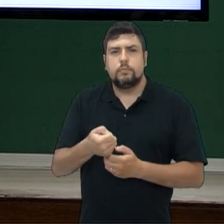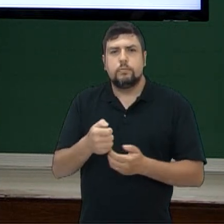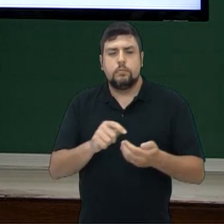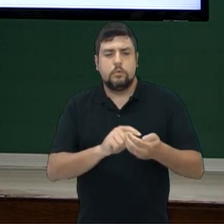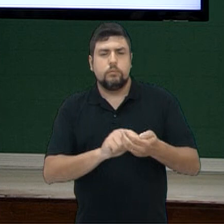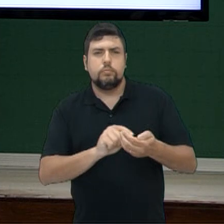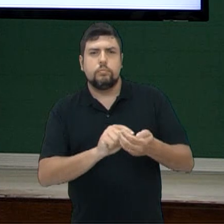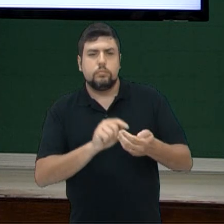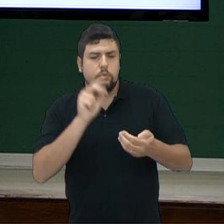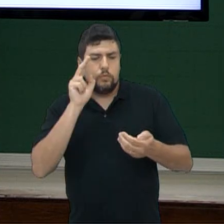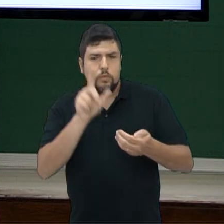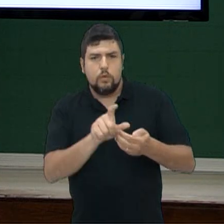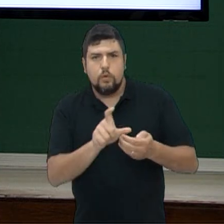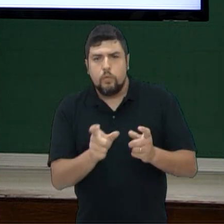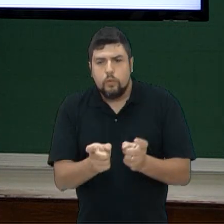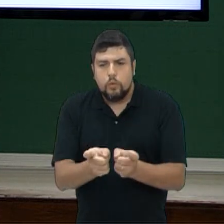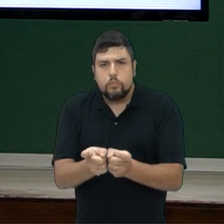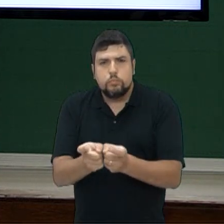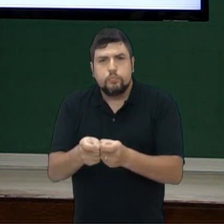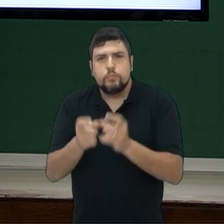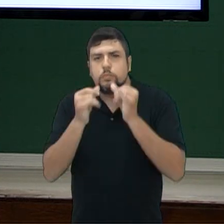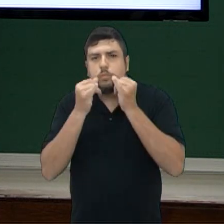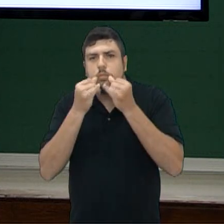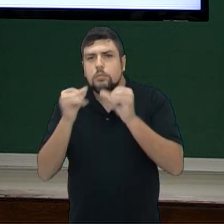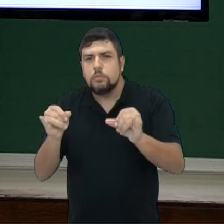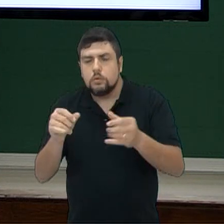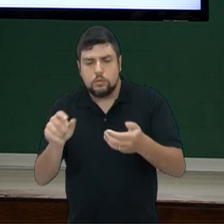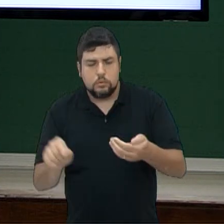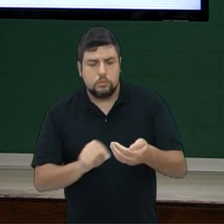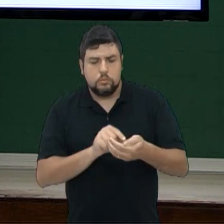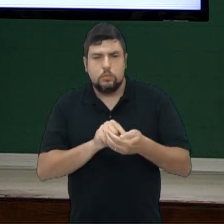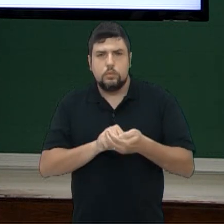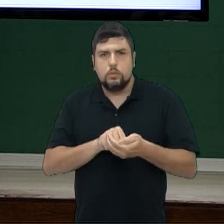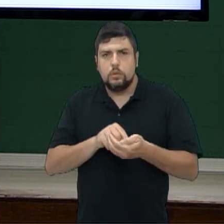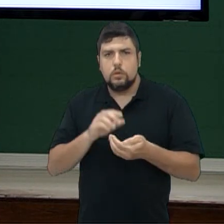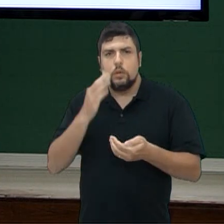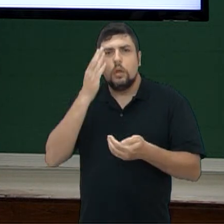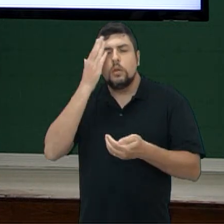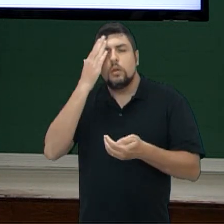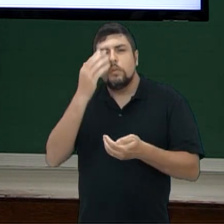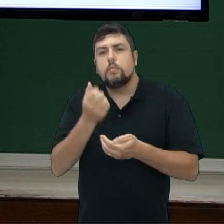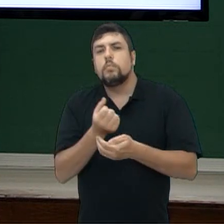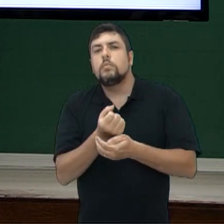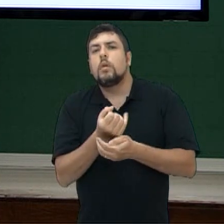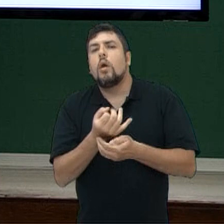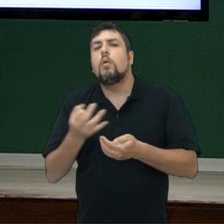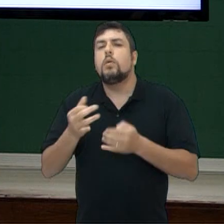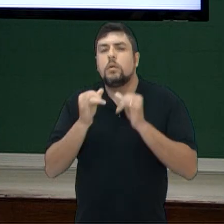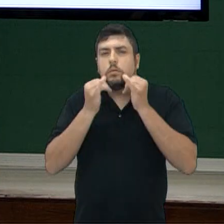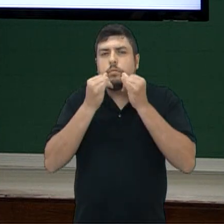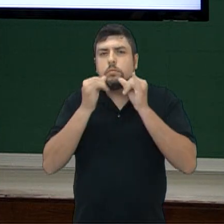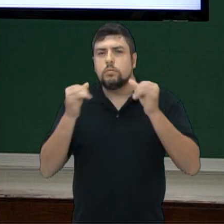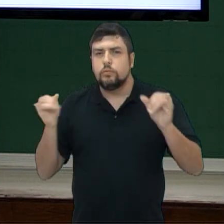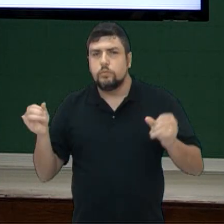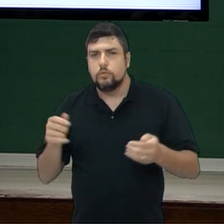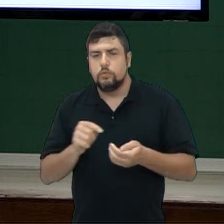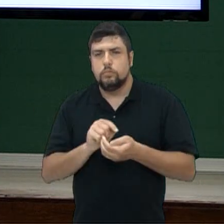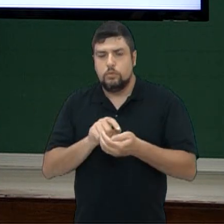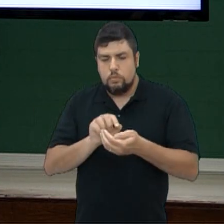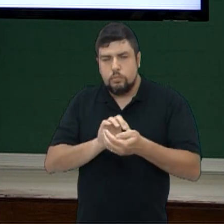amperímetro. Lembrando que existem outros aparelhinhos que medem também a corrente elétrica,